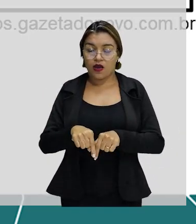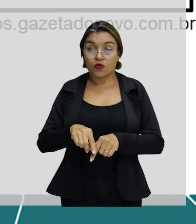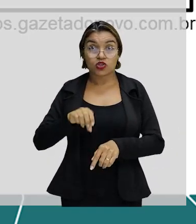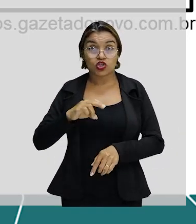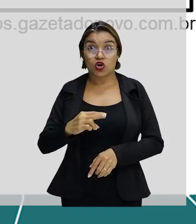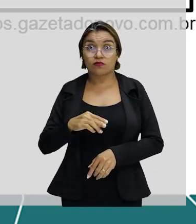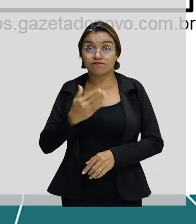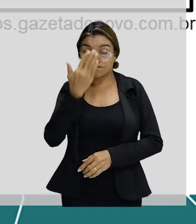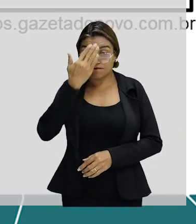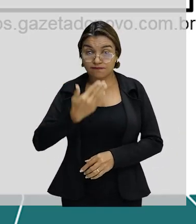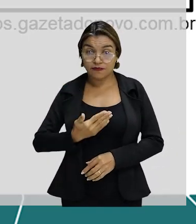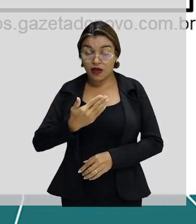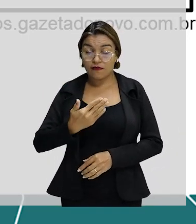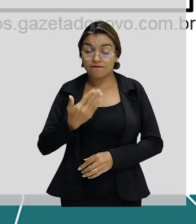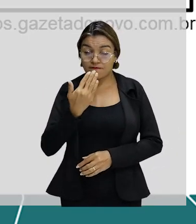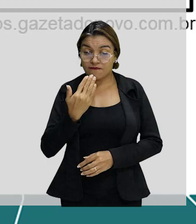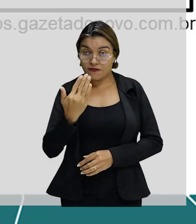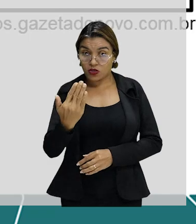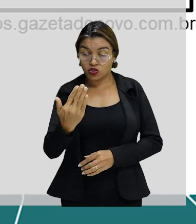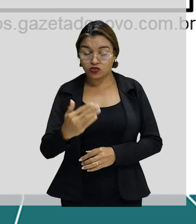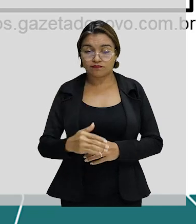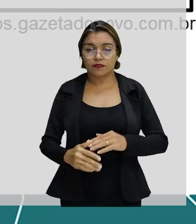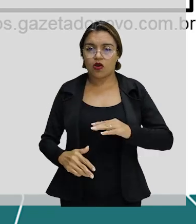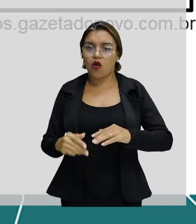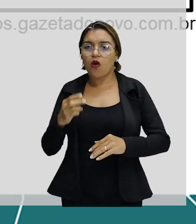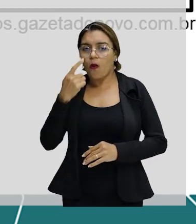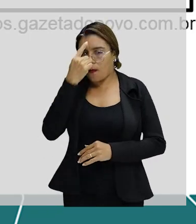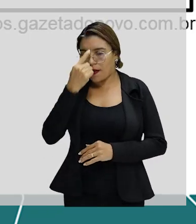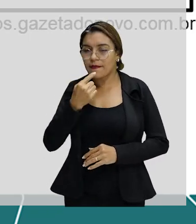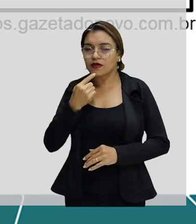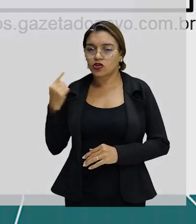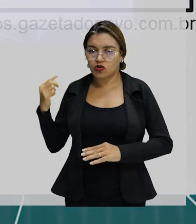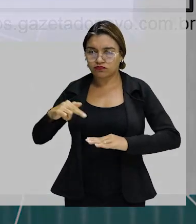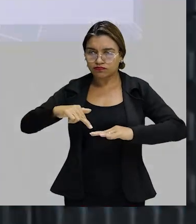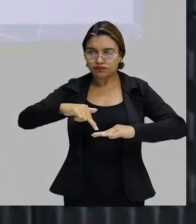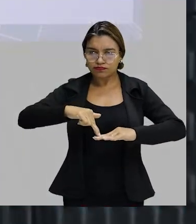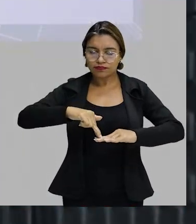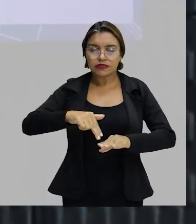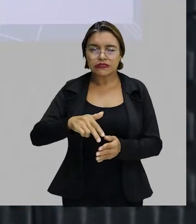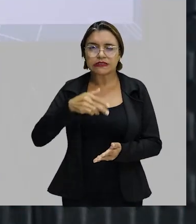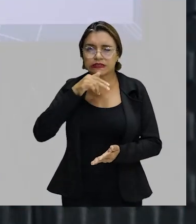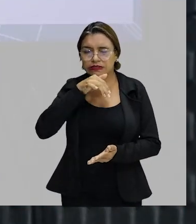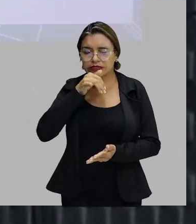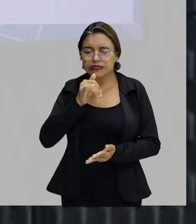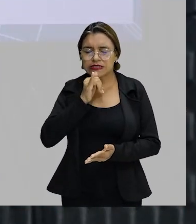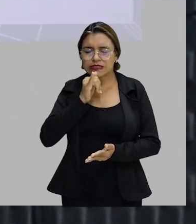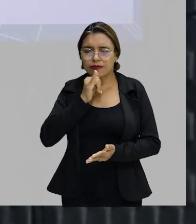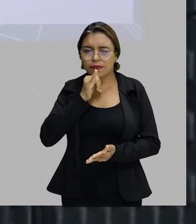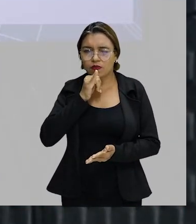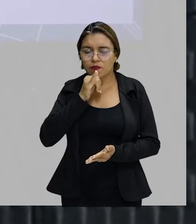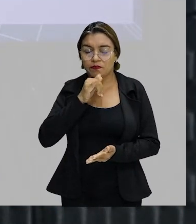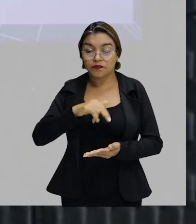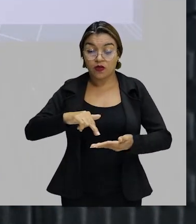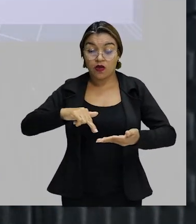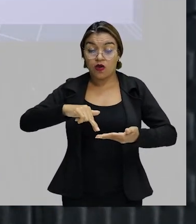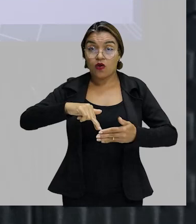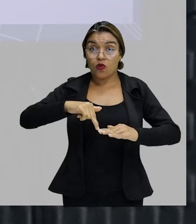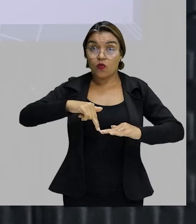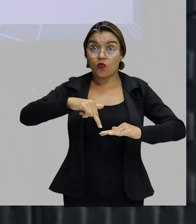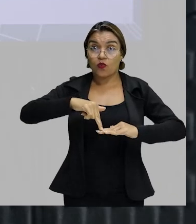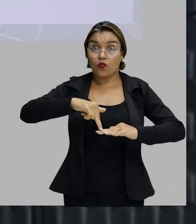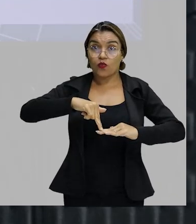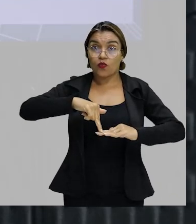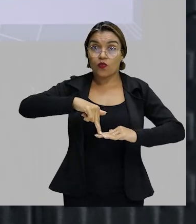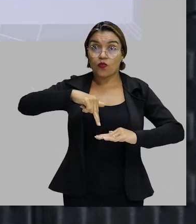frente tá aqui a imagem o atleta ele tá na plataforma ele se posiciona de frente para a plataforma e ele vai realizar um